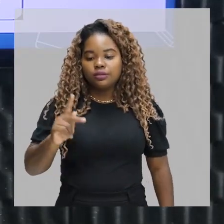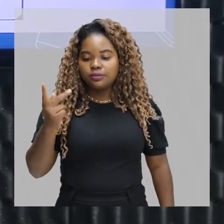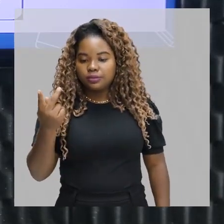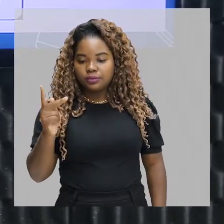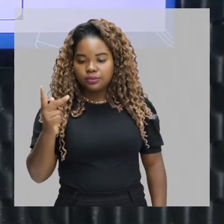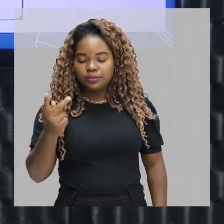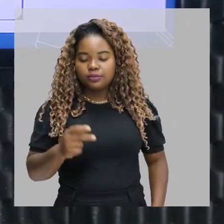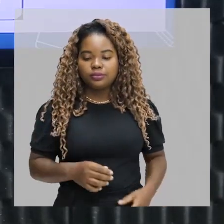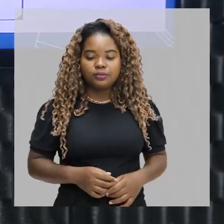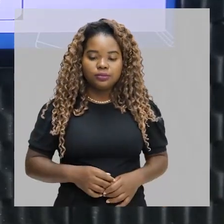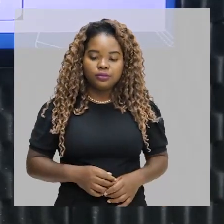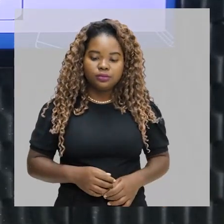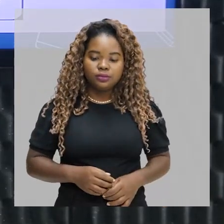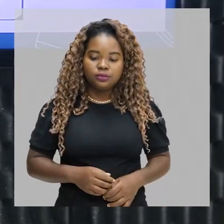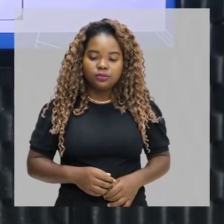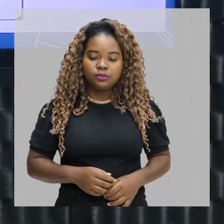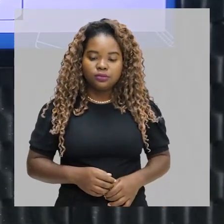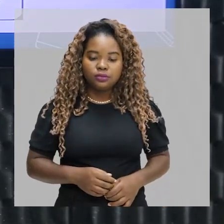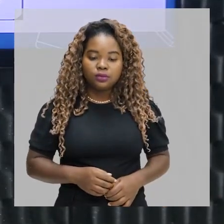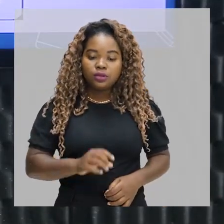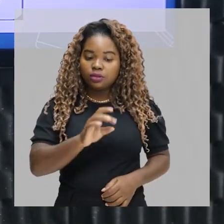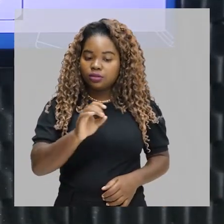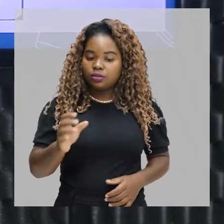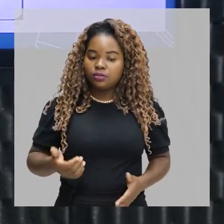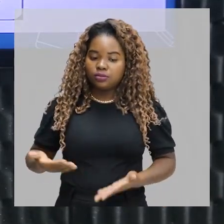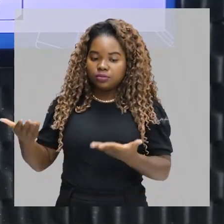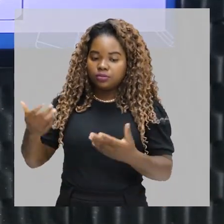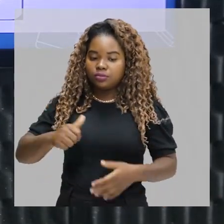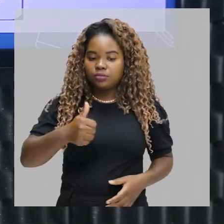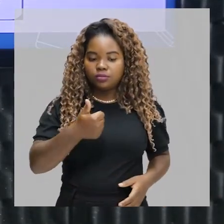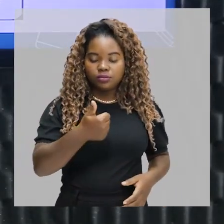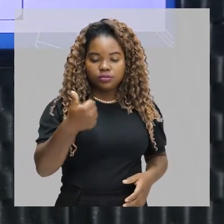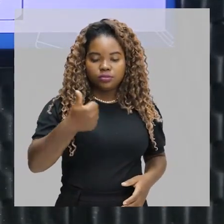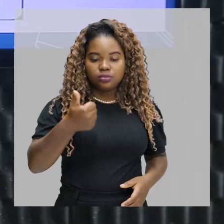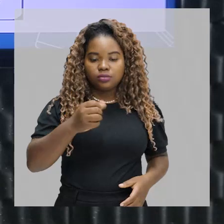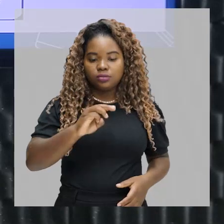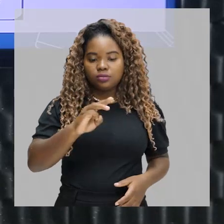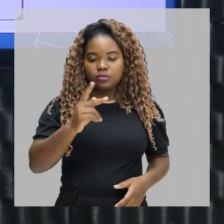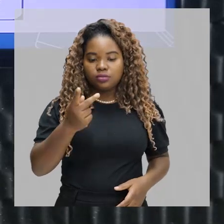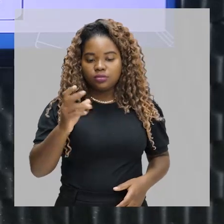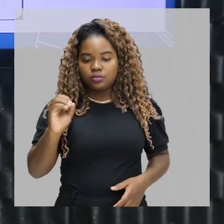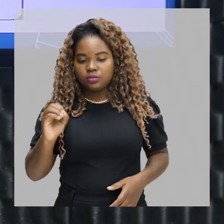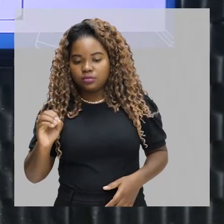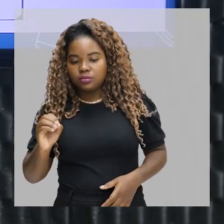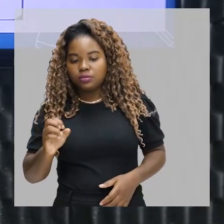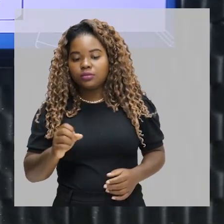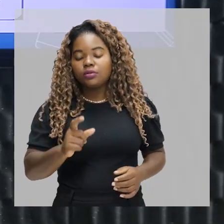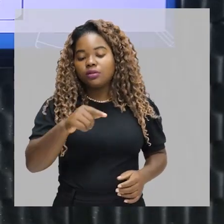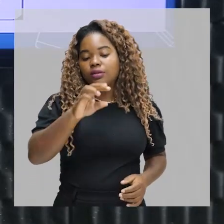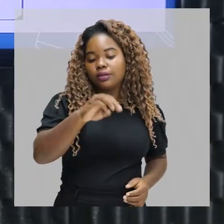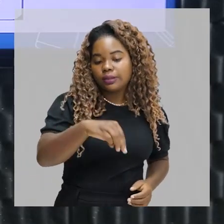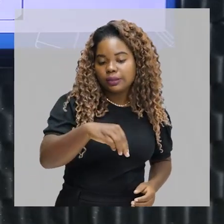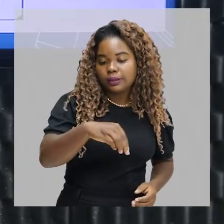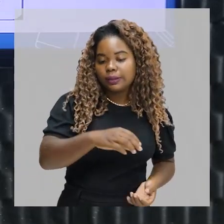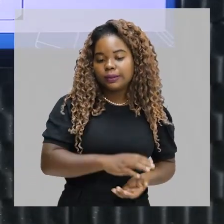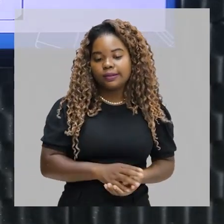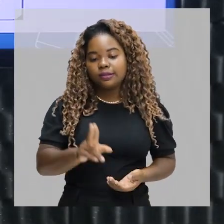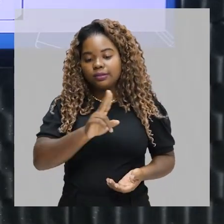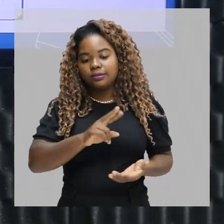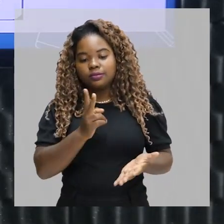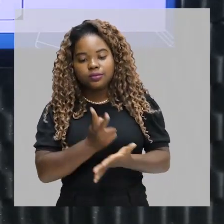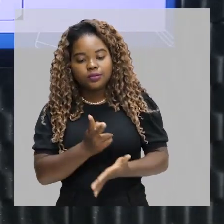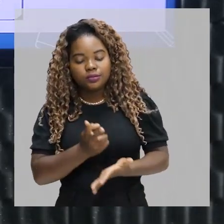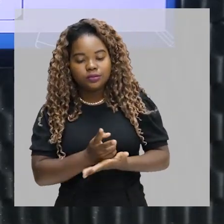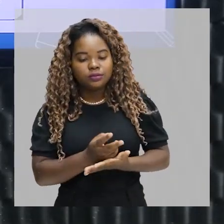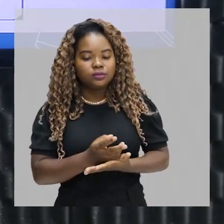H, tá bom? Então, vamos ver cada um deles. Who significa quem em português. Eu uso sempre